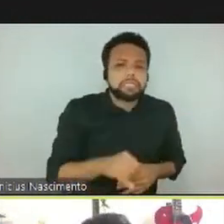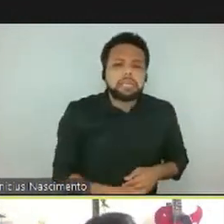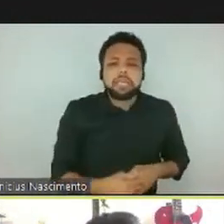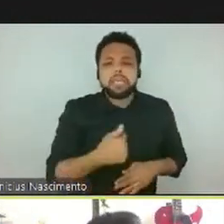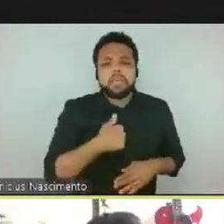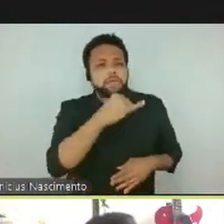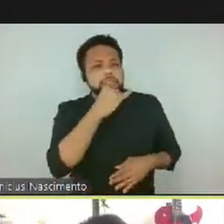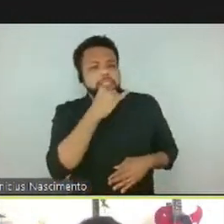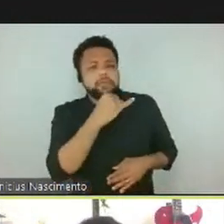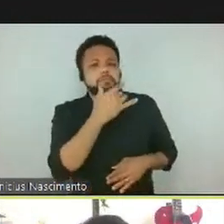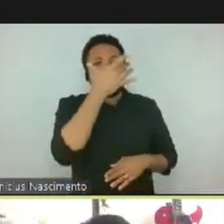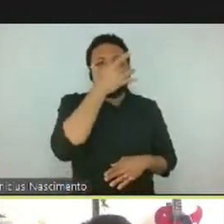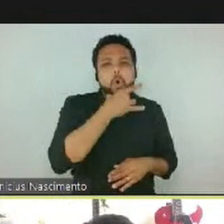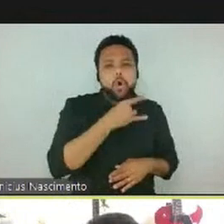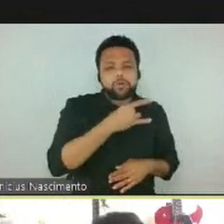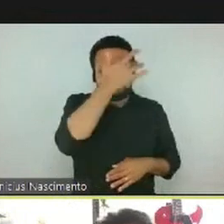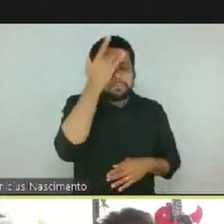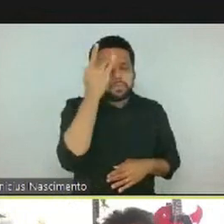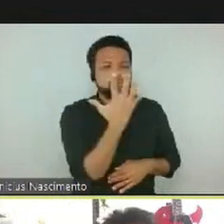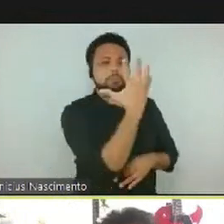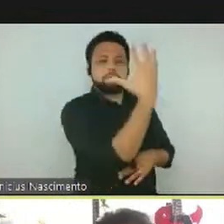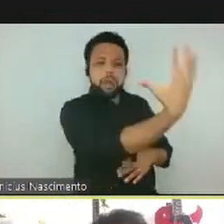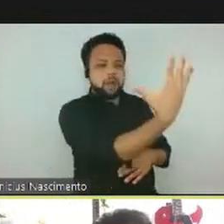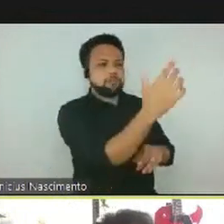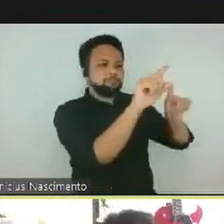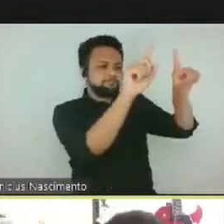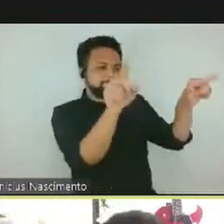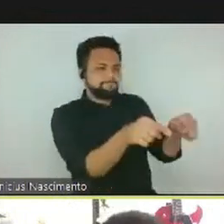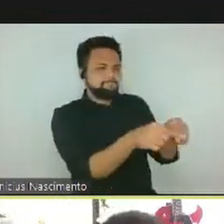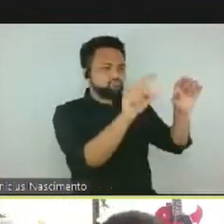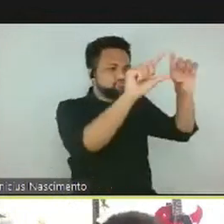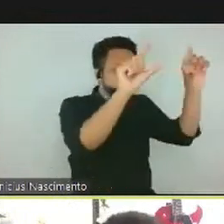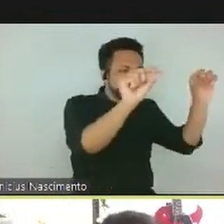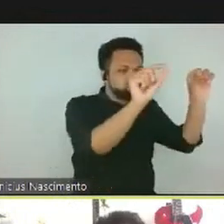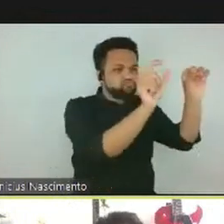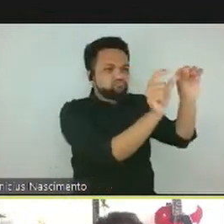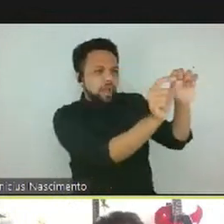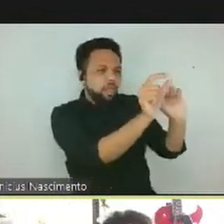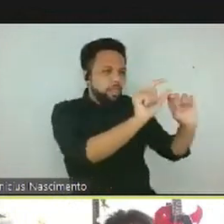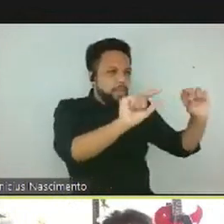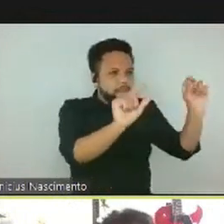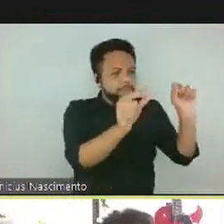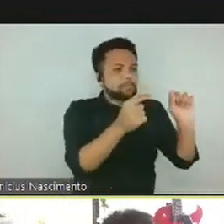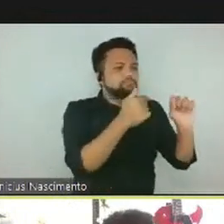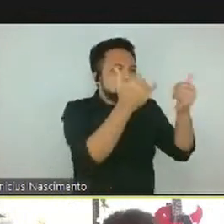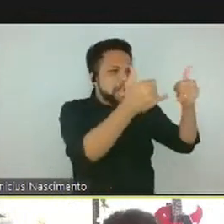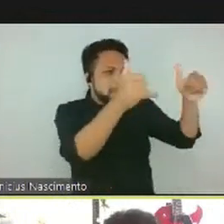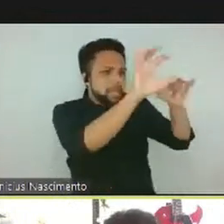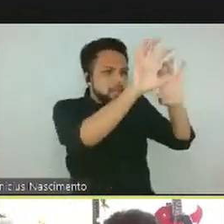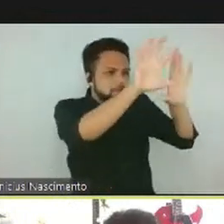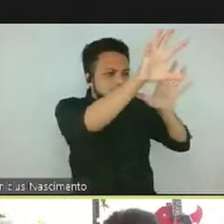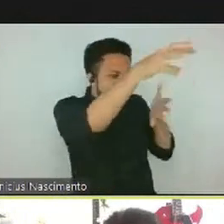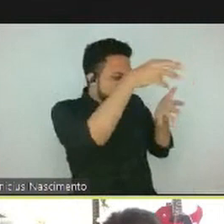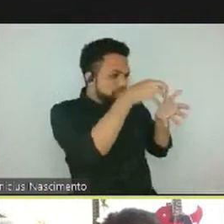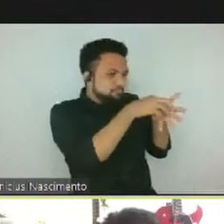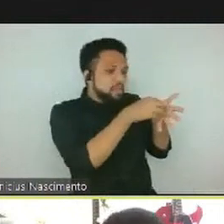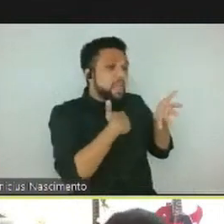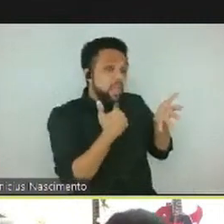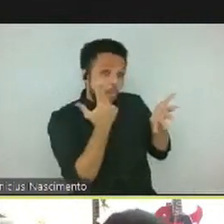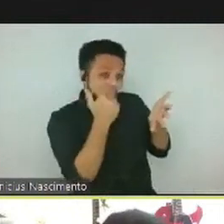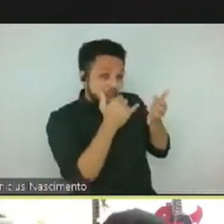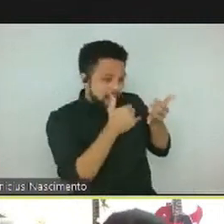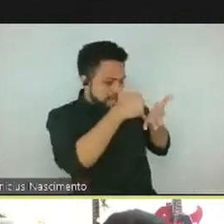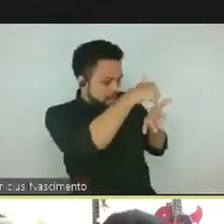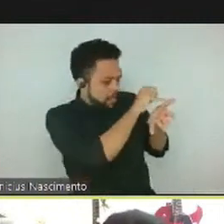faço uma série de traços e as pessoas conseguem ver um objeto, eu estou fazendo uma abstração. Então, tem